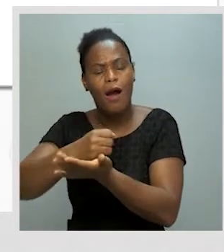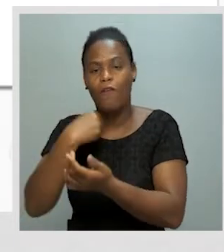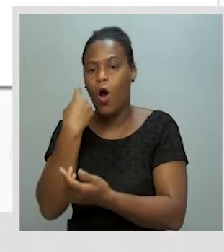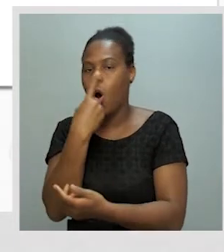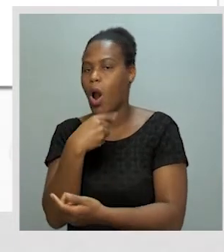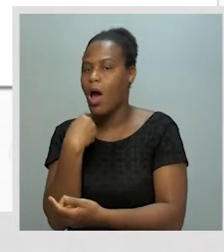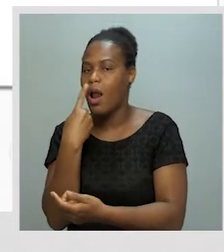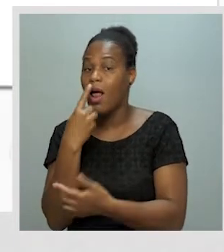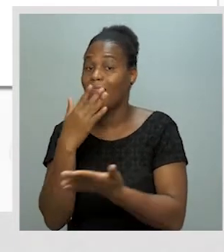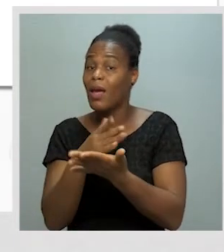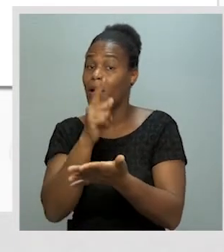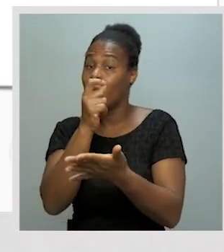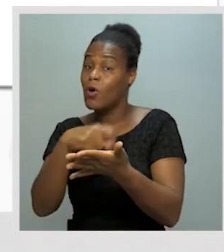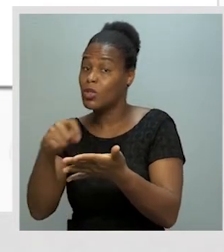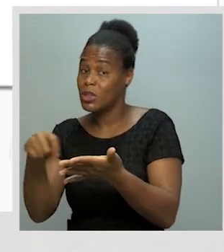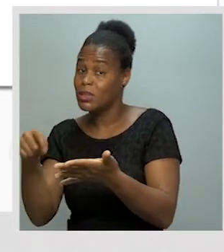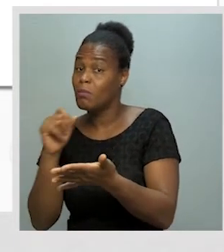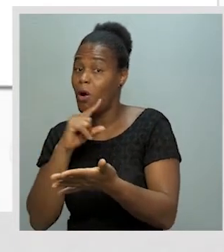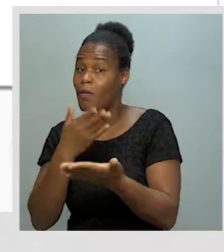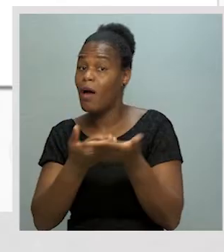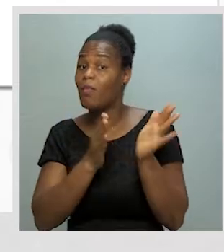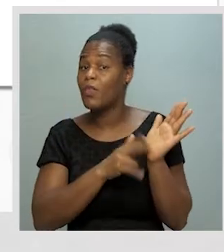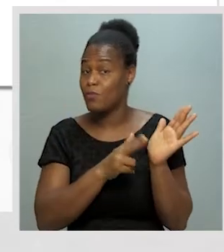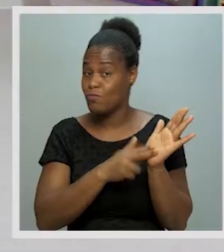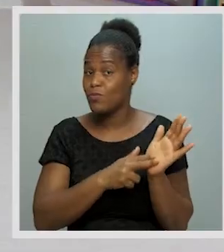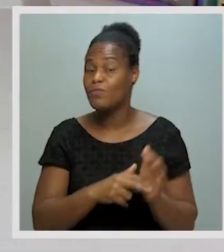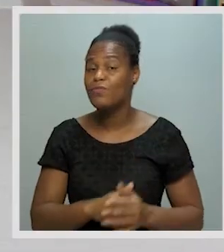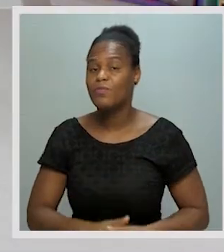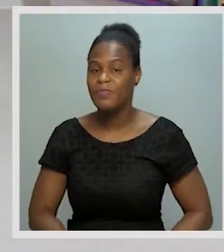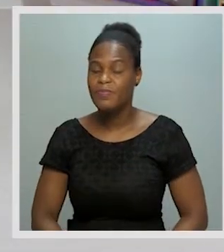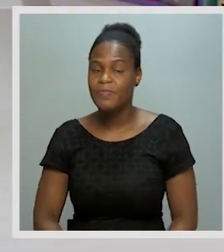oral, até poder a escrita dele dar o testemunho.